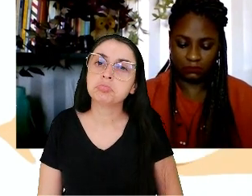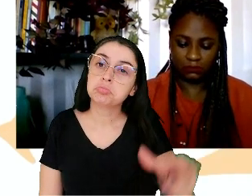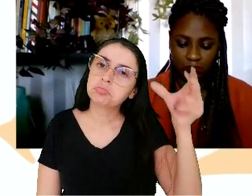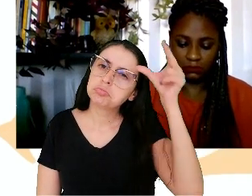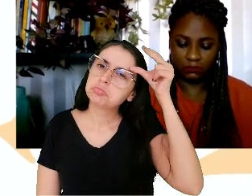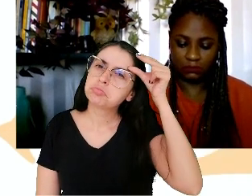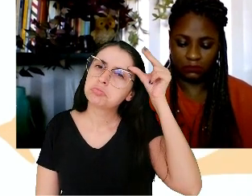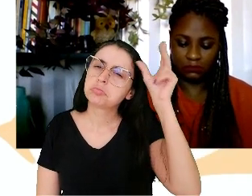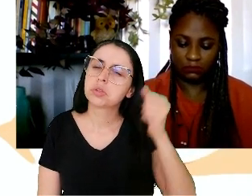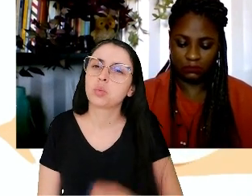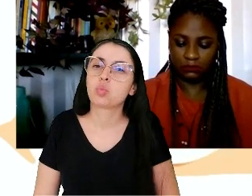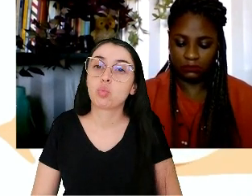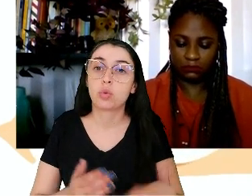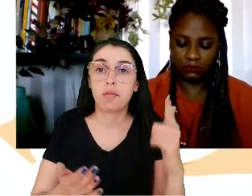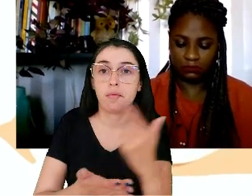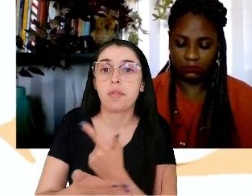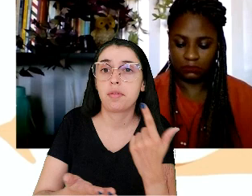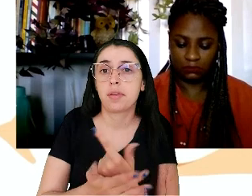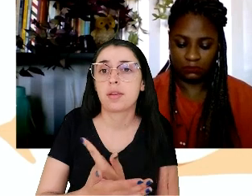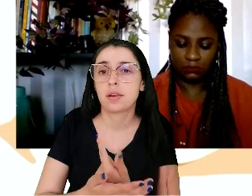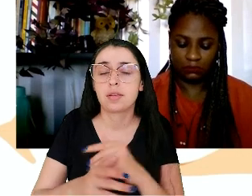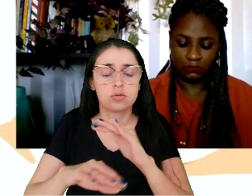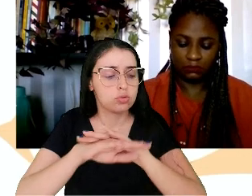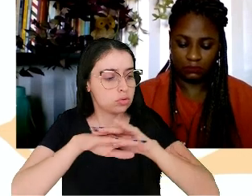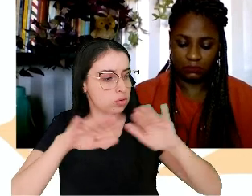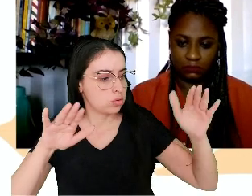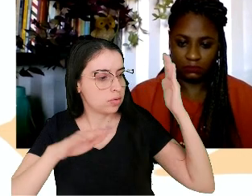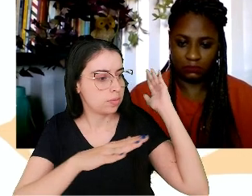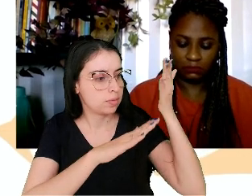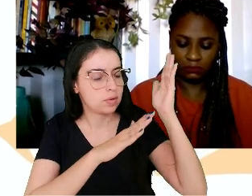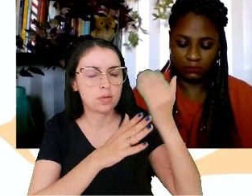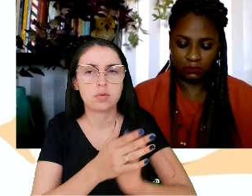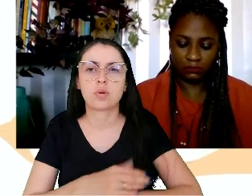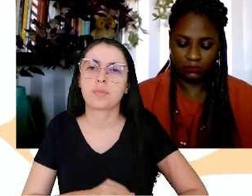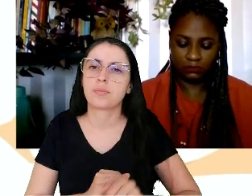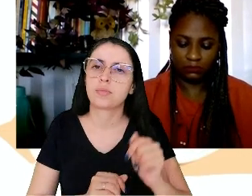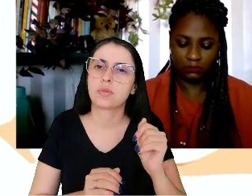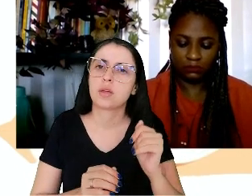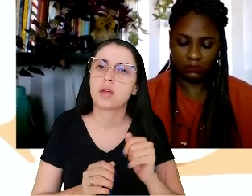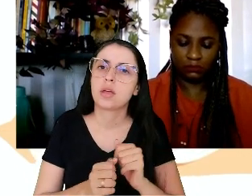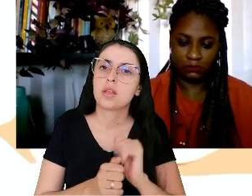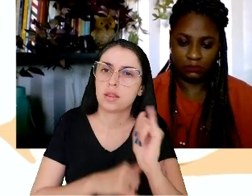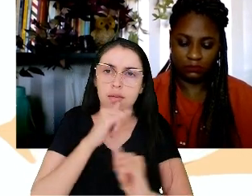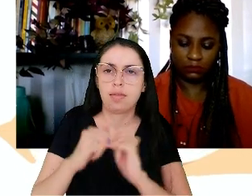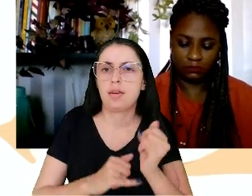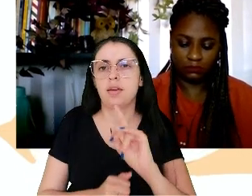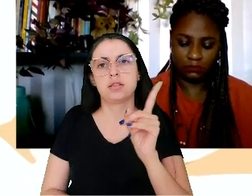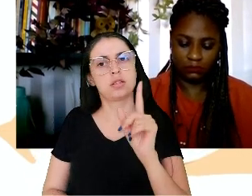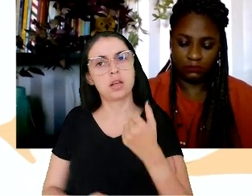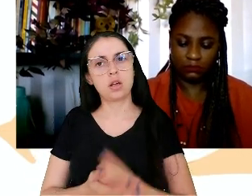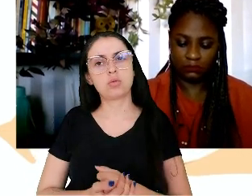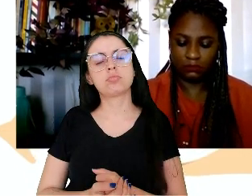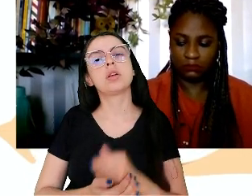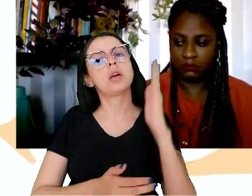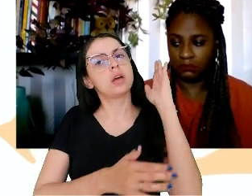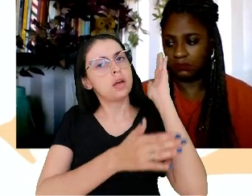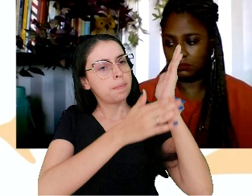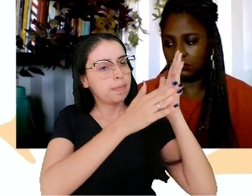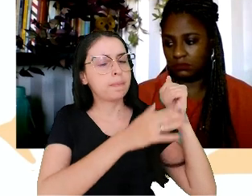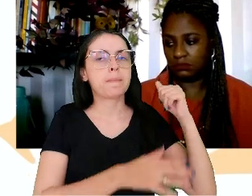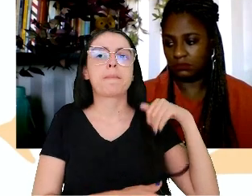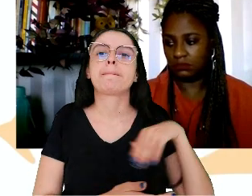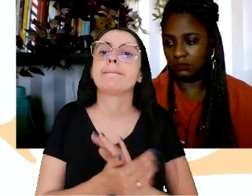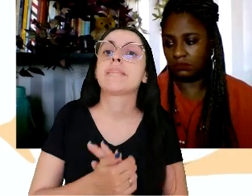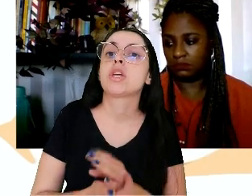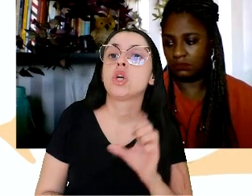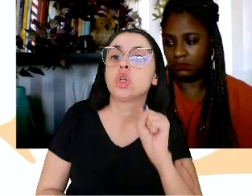que até é dito que o livro dela não deveria estar nas prateleiras de comic books, e sim na prateleira de estudos